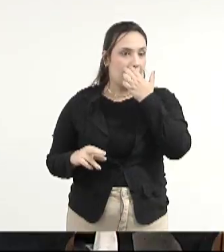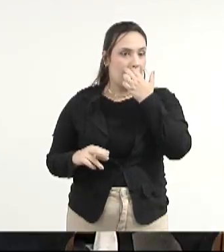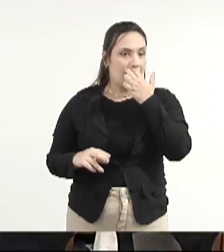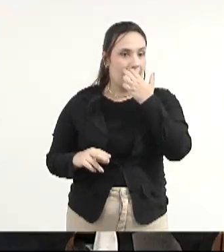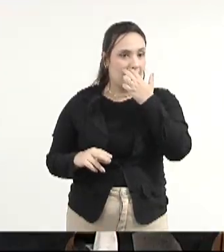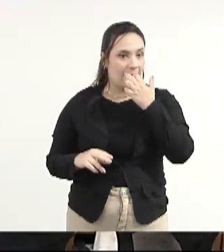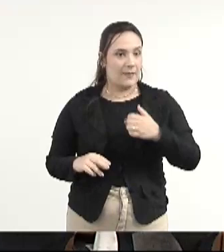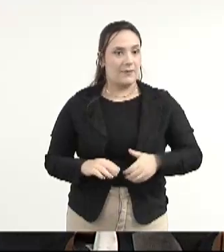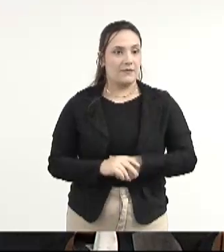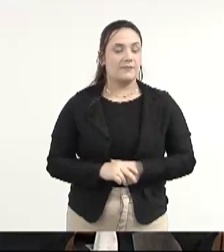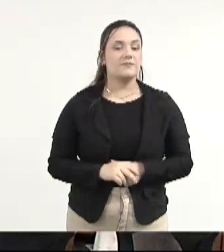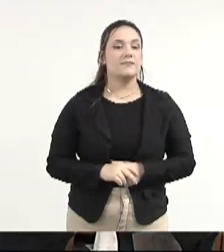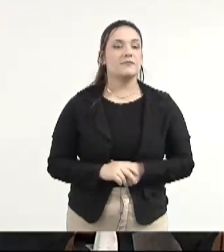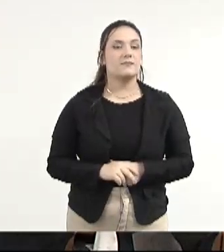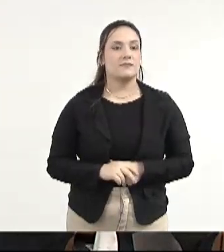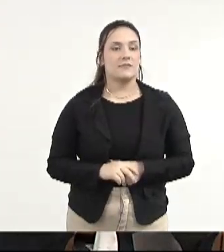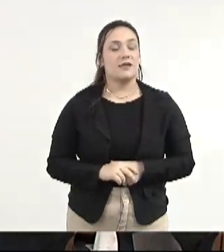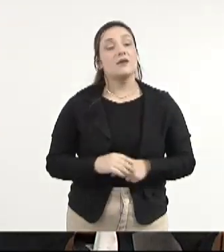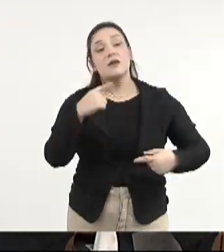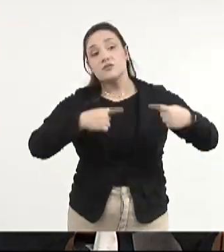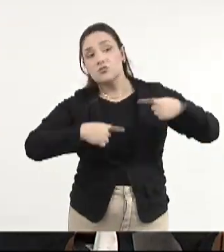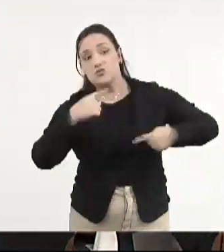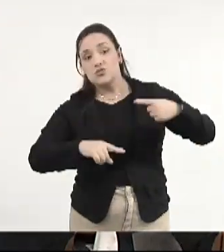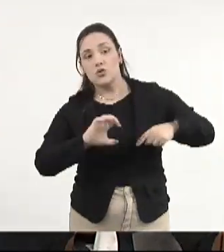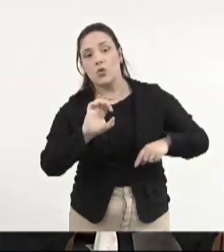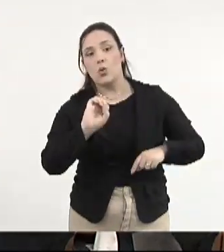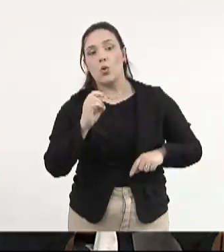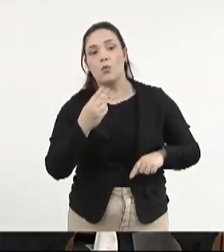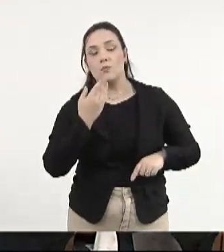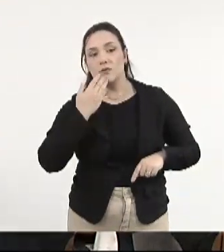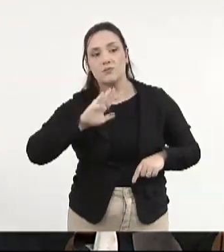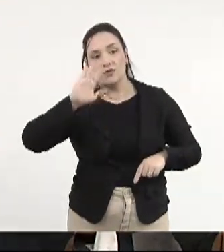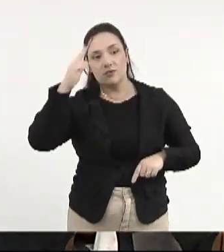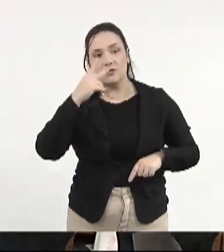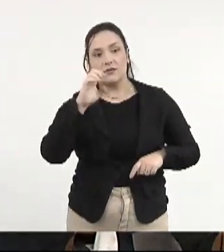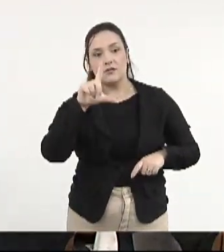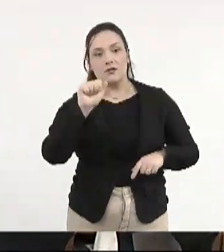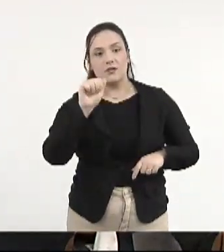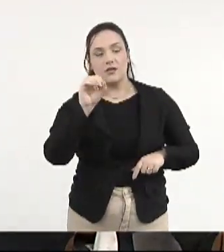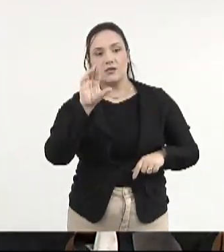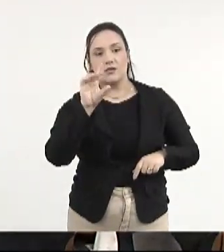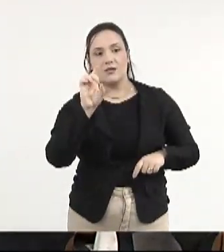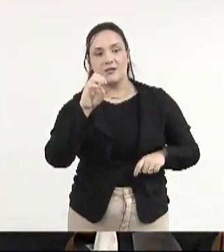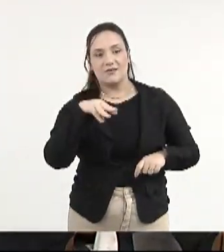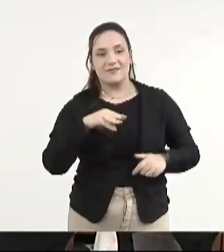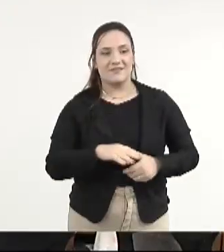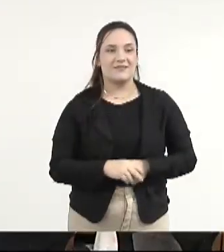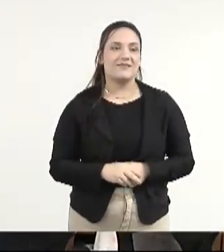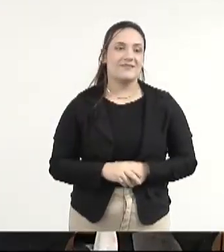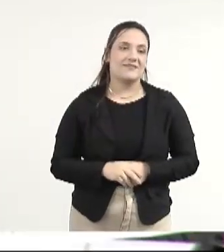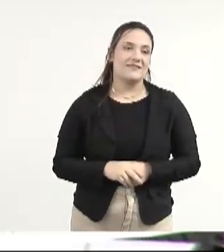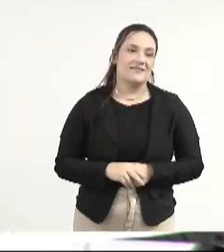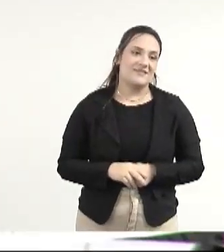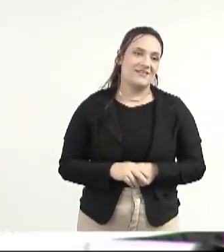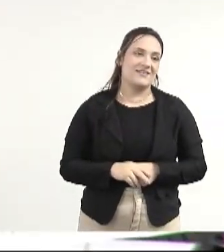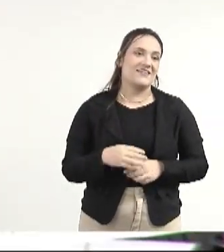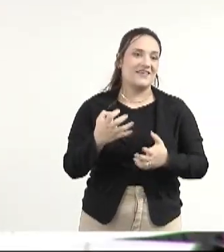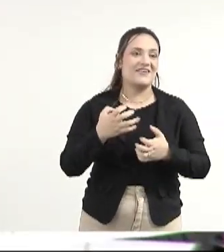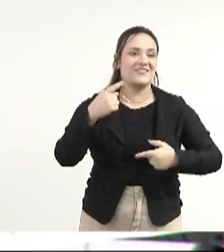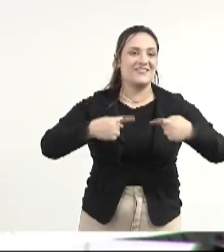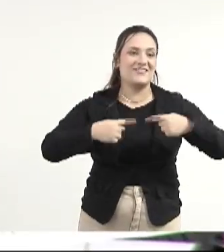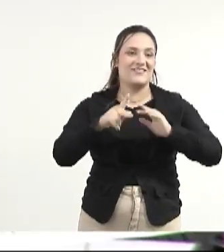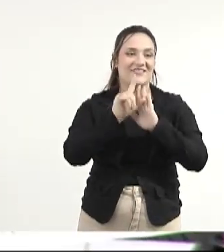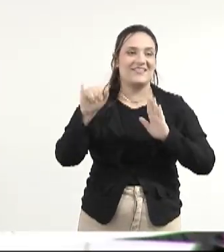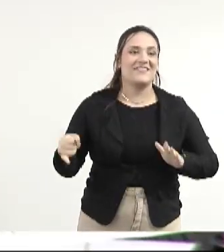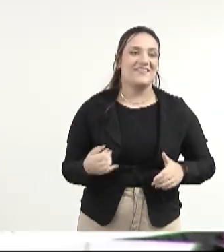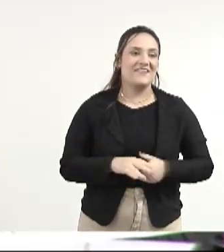presidente. Pela ordem ou para discutir, deputado? Só para entender. Pela ordem, para chamar a atenção de Vossa Excelência, para pedir espaço para discutir o